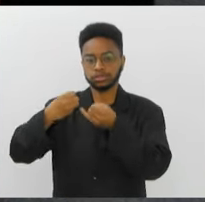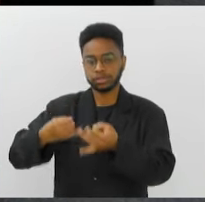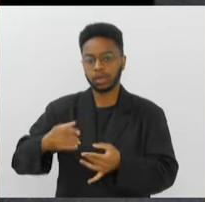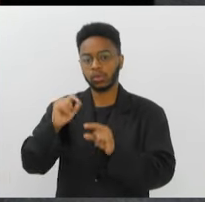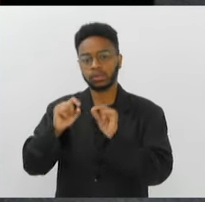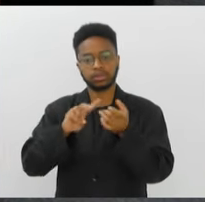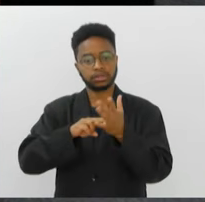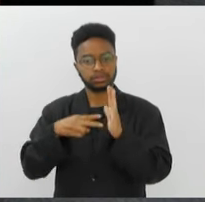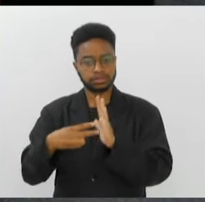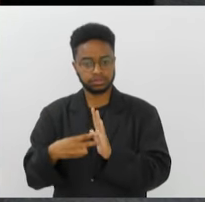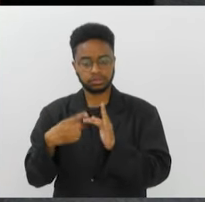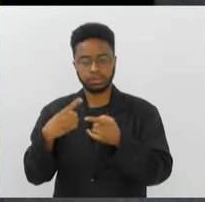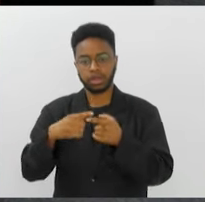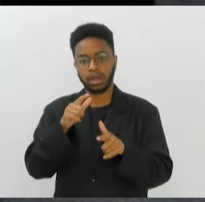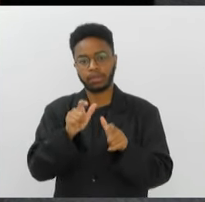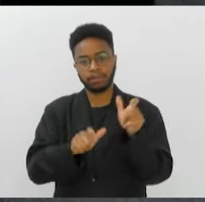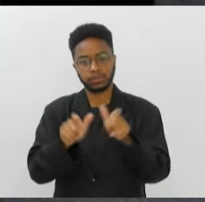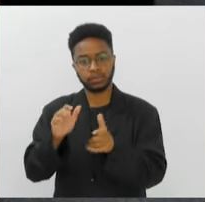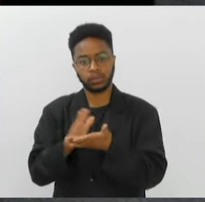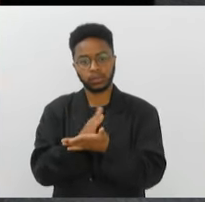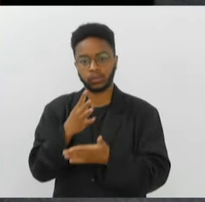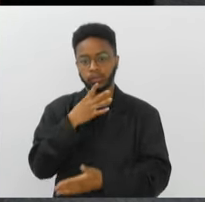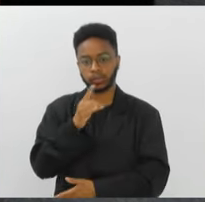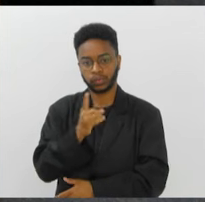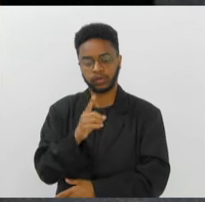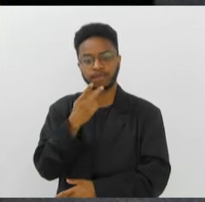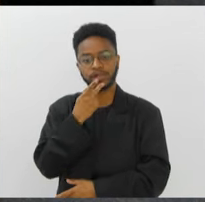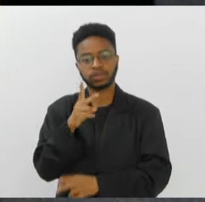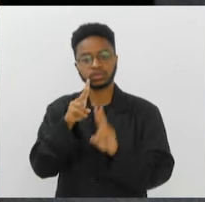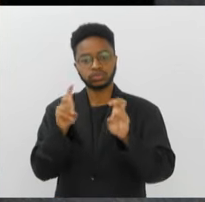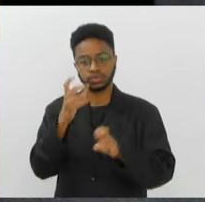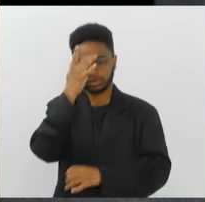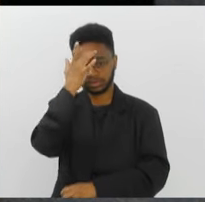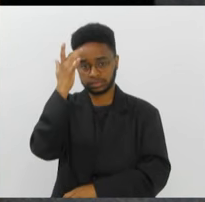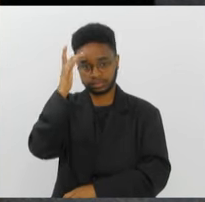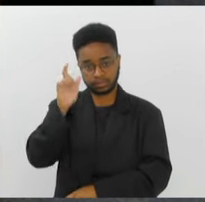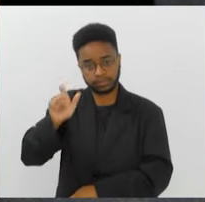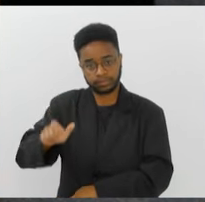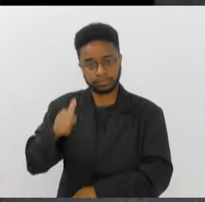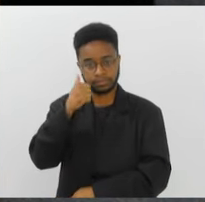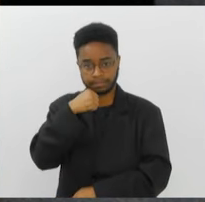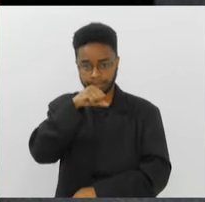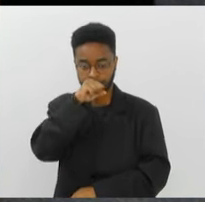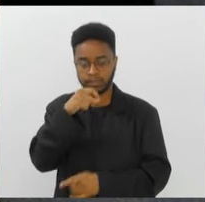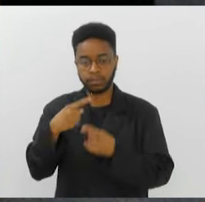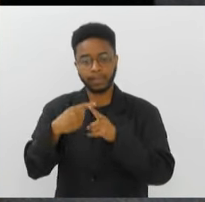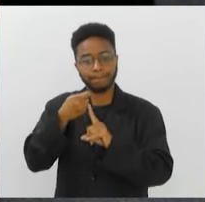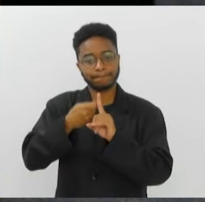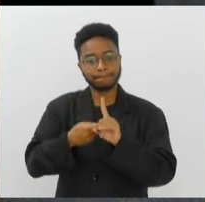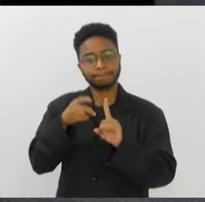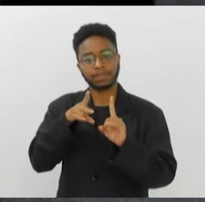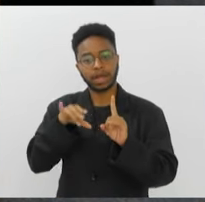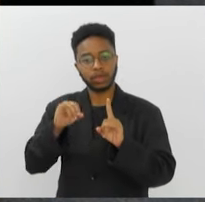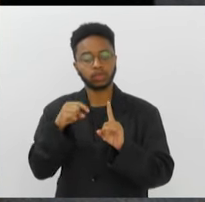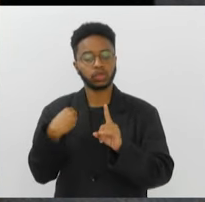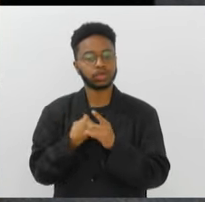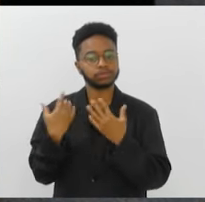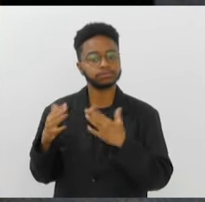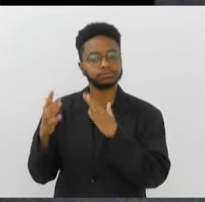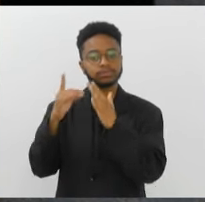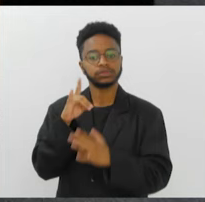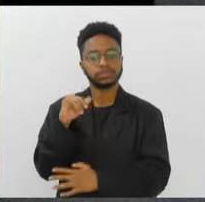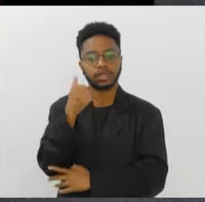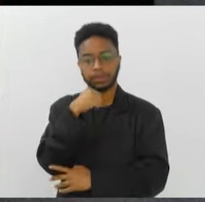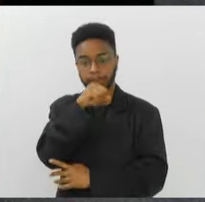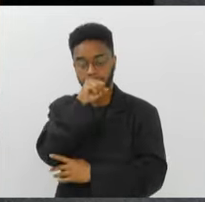campanha Maio Furta Cor trata da saúde mental das mães. O mês de maio é o mês onde comemora o Dia das